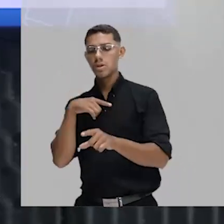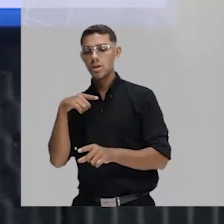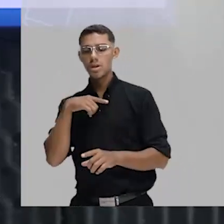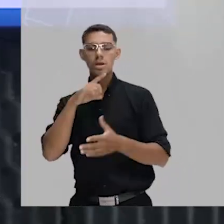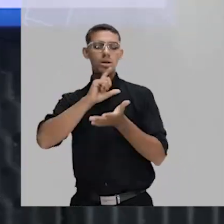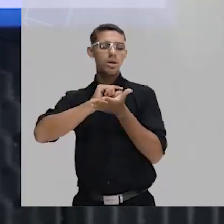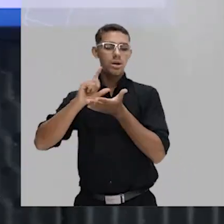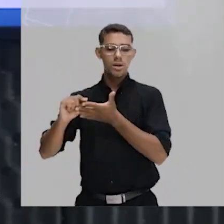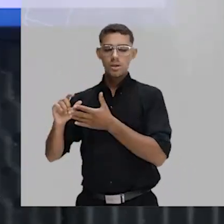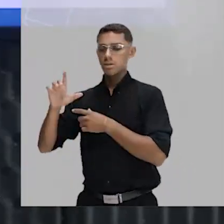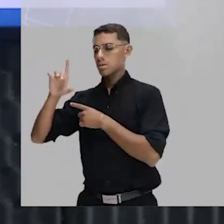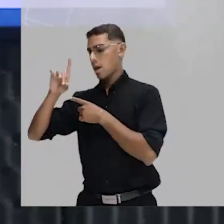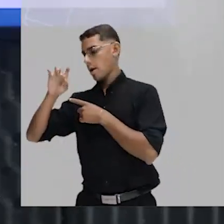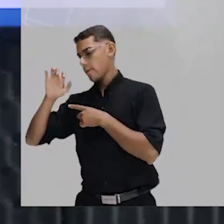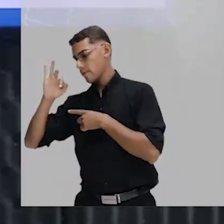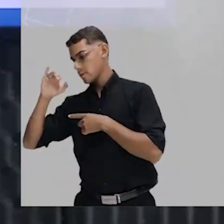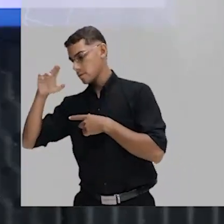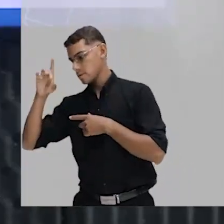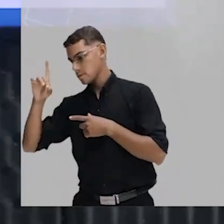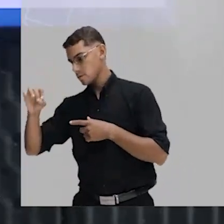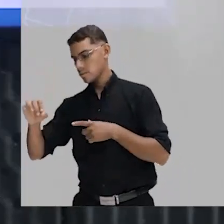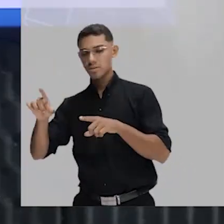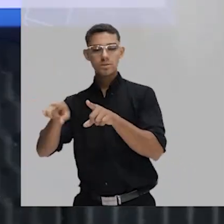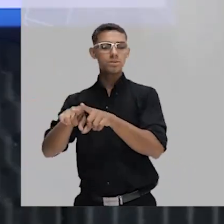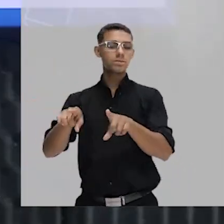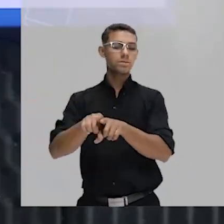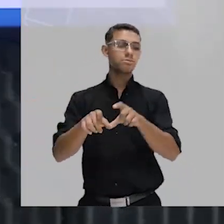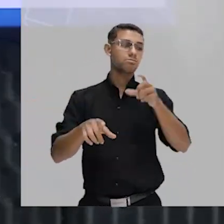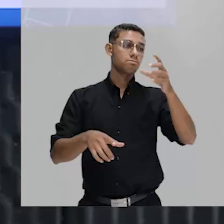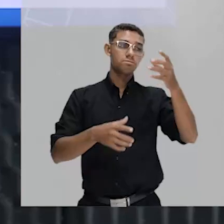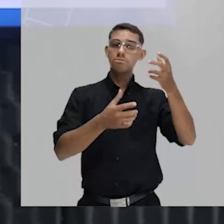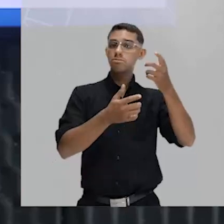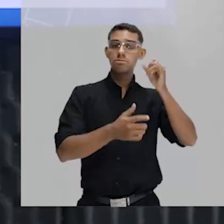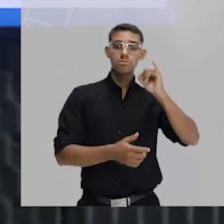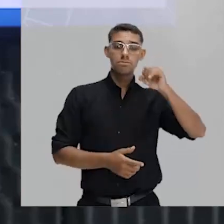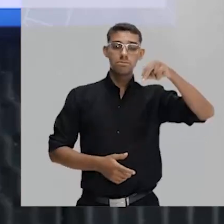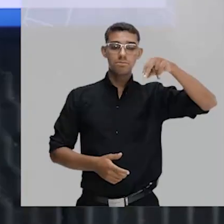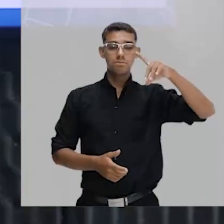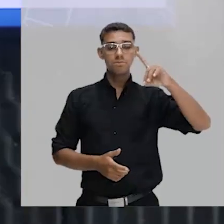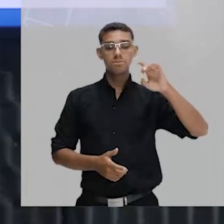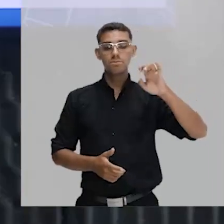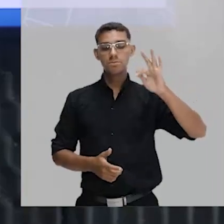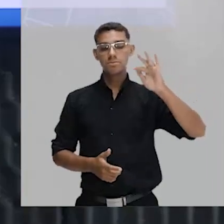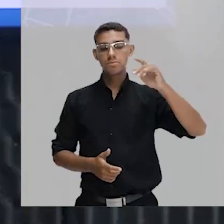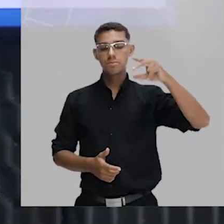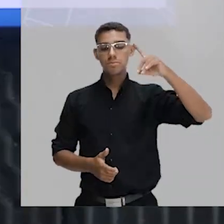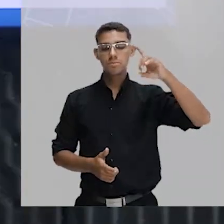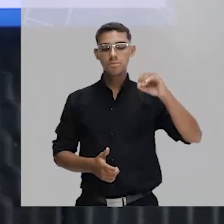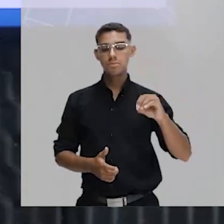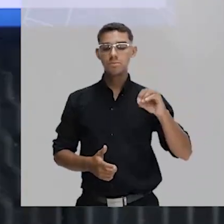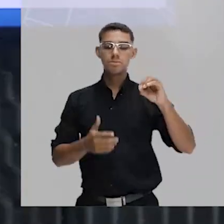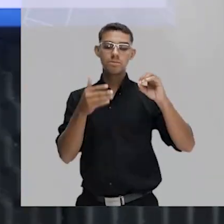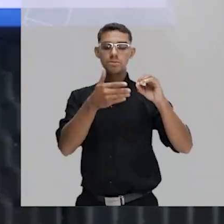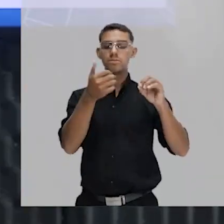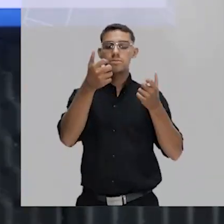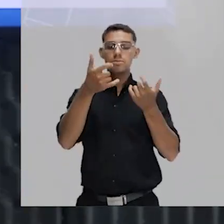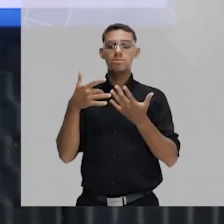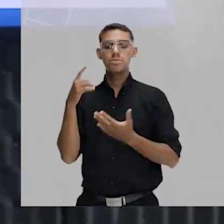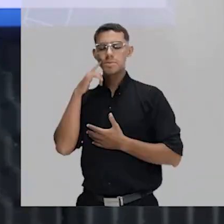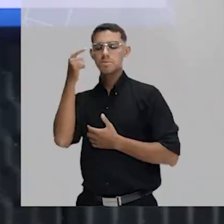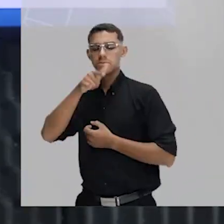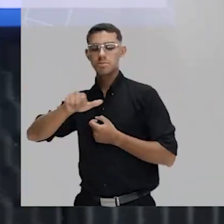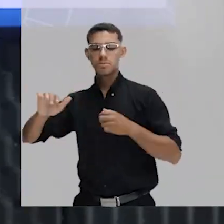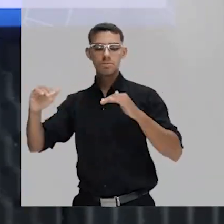artigos definidos e dos indefinidos, que nós vamos já ver nos próximos slides. Né? E, mais uma vez, vocês percebem que existe